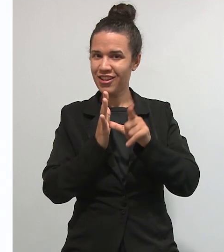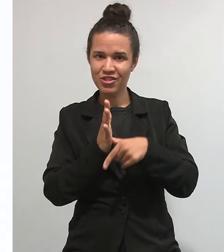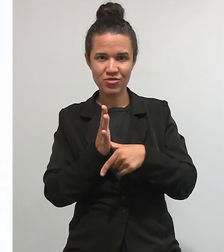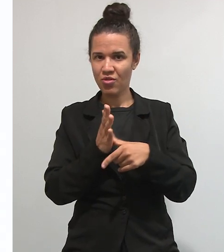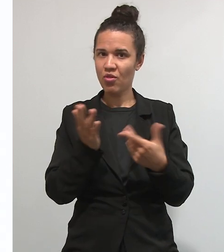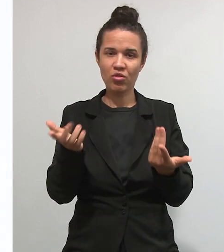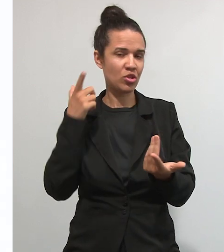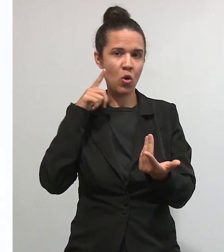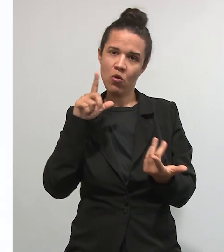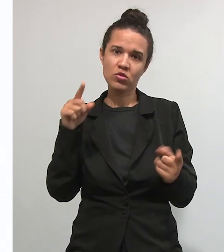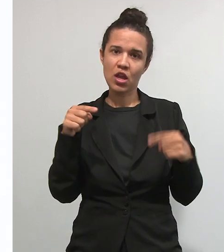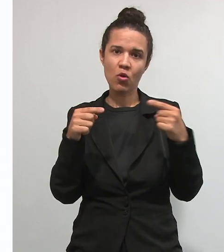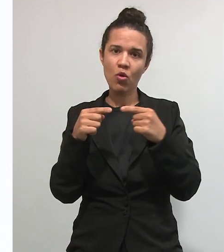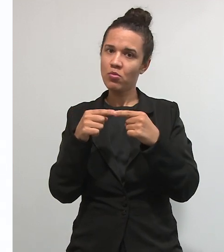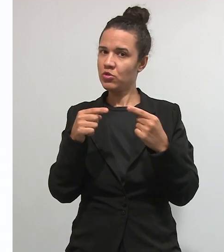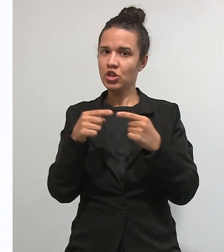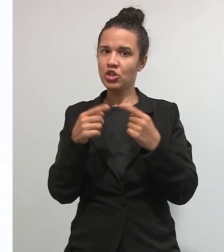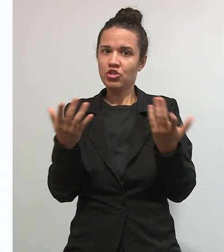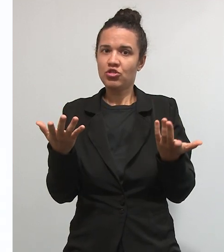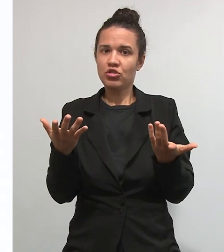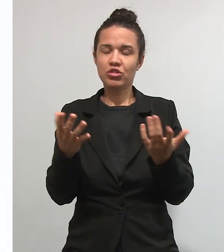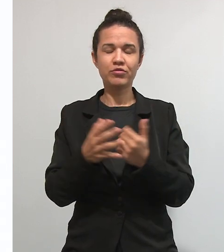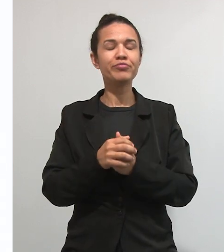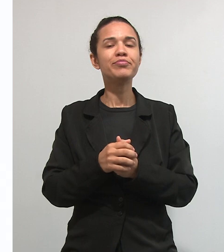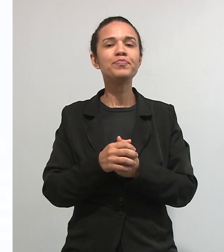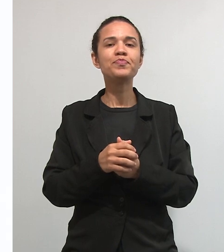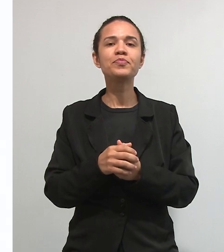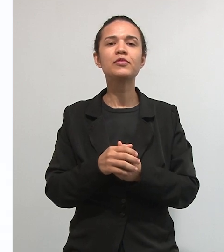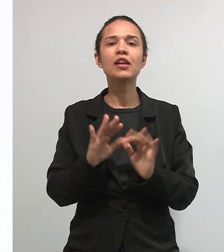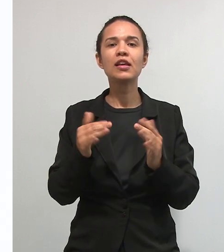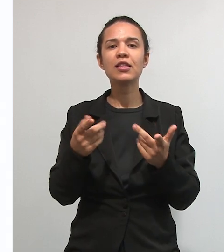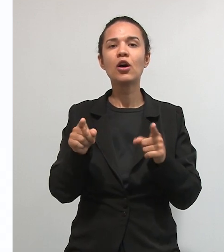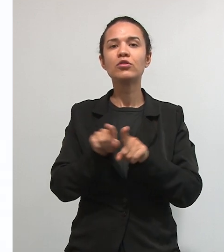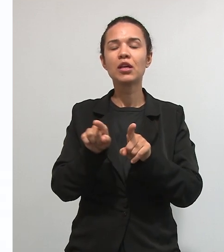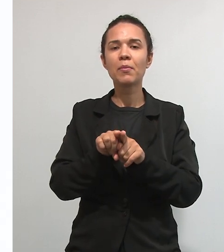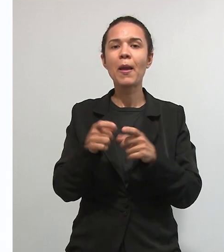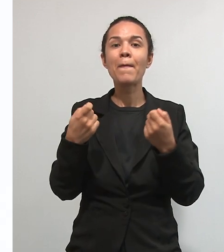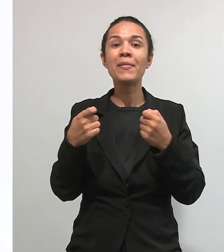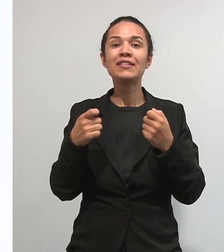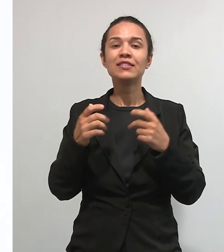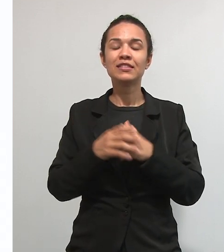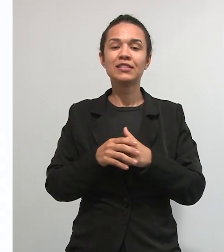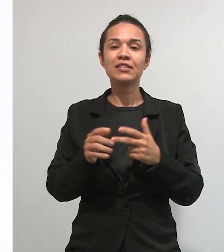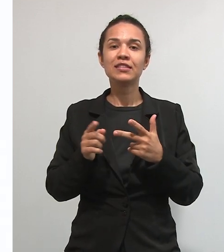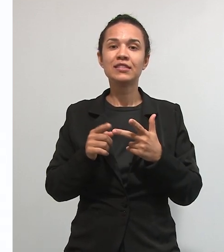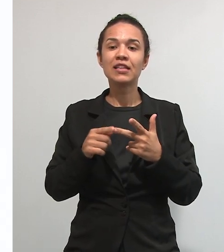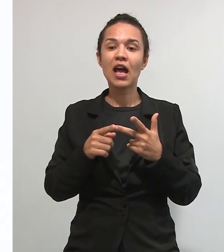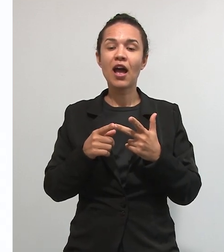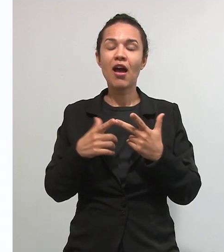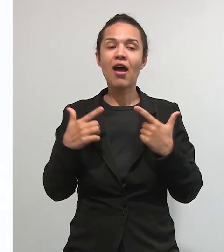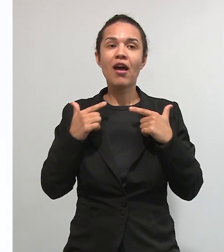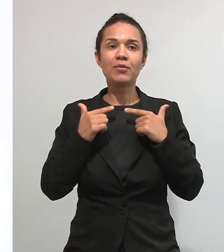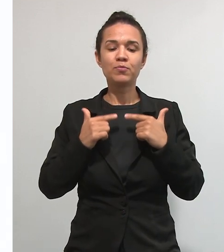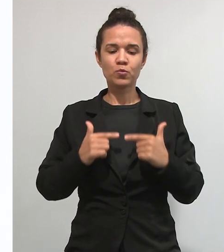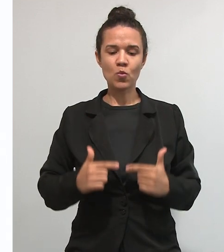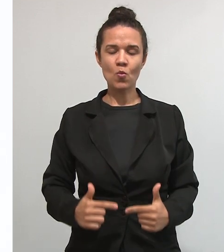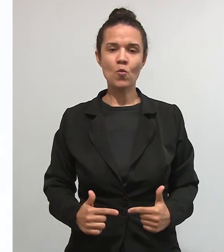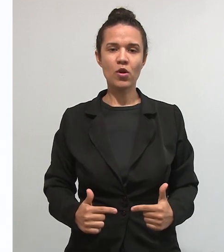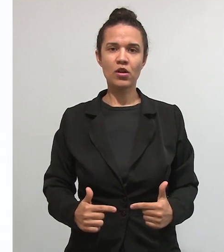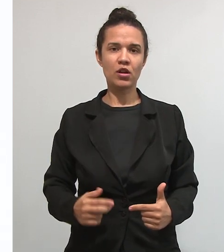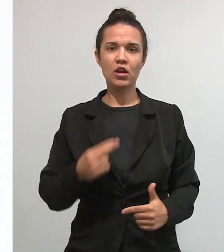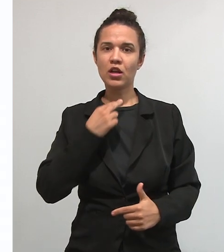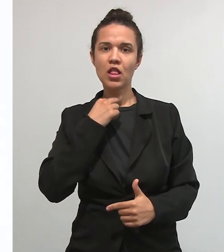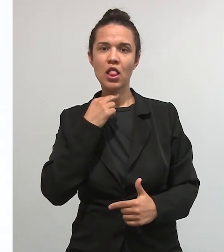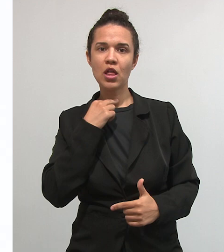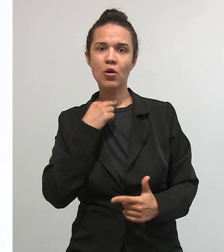aquele objetivo. Representação fidedigna, ou seja, neutra, completa e livre de erros.